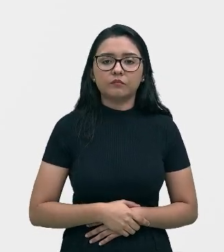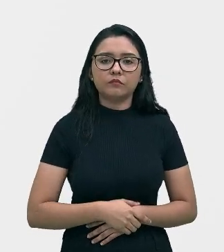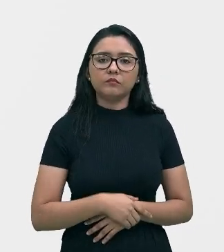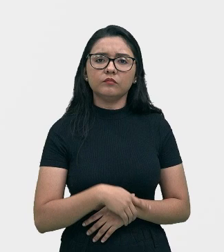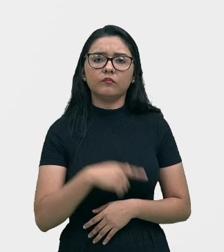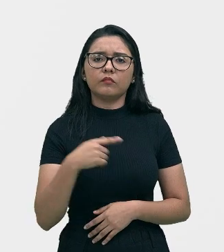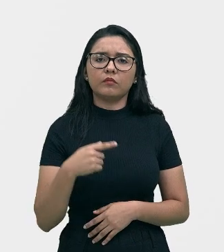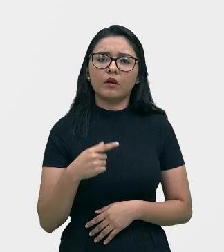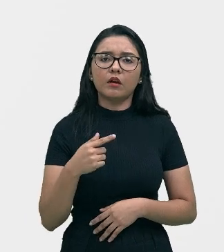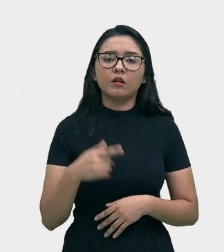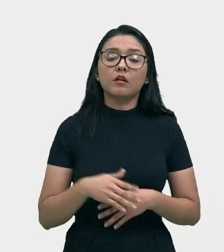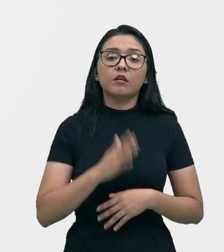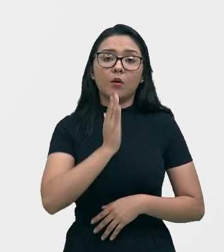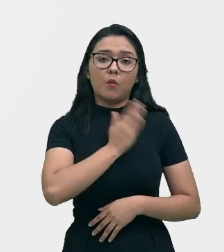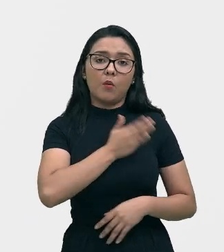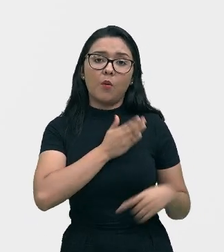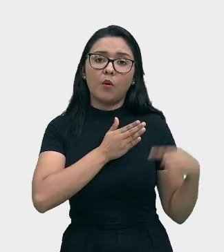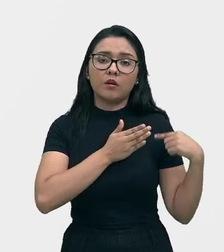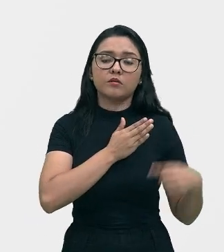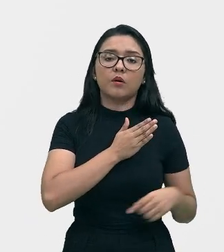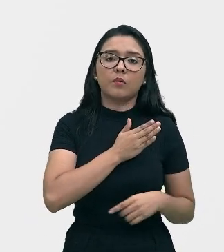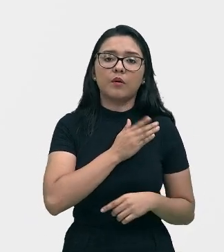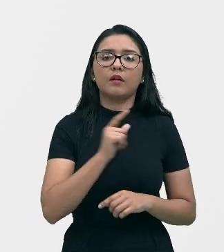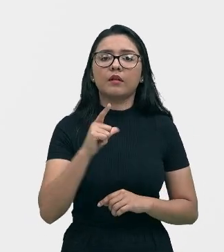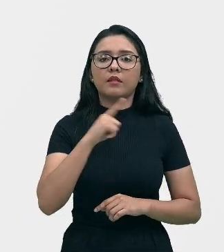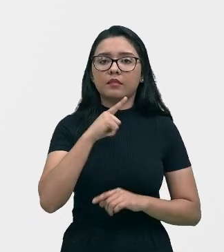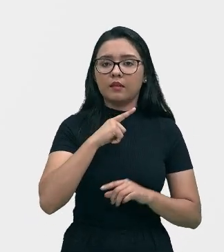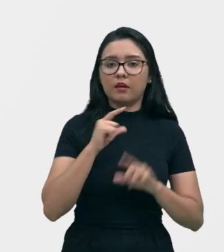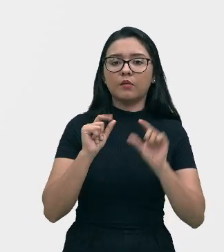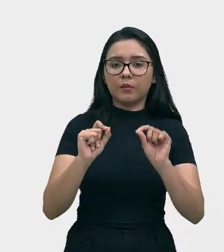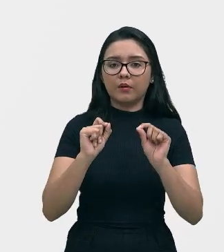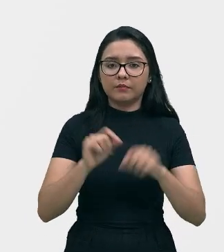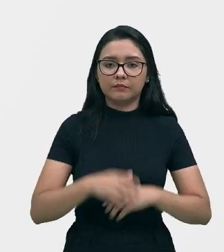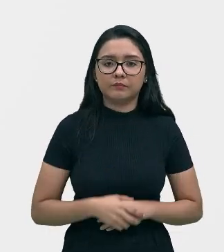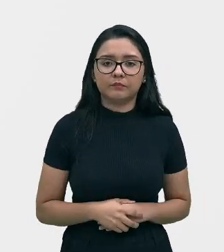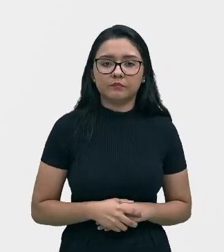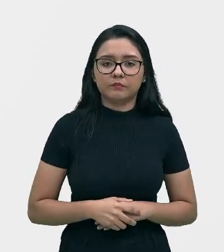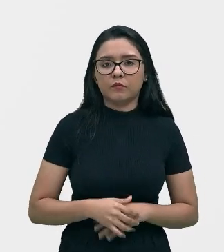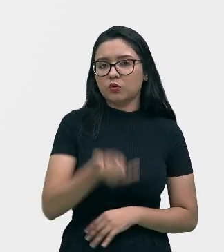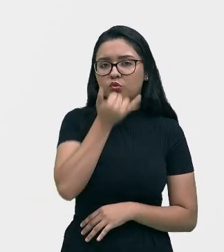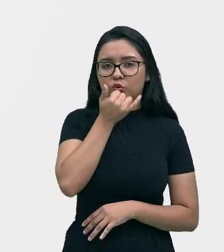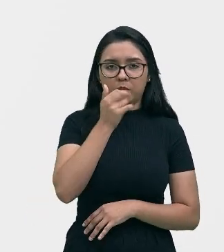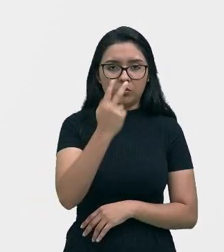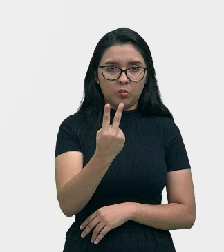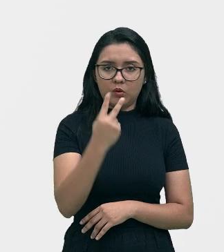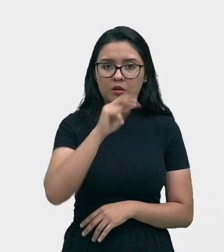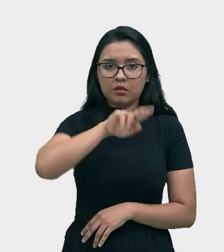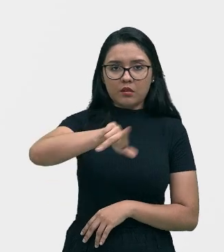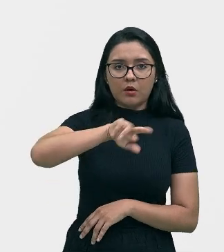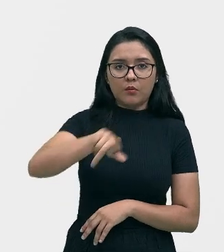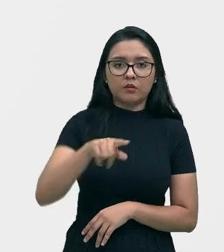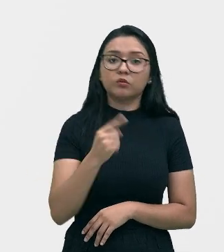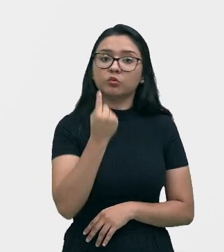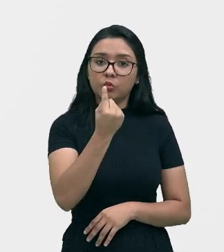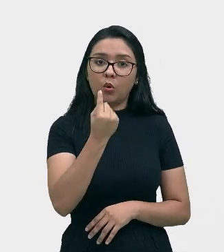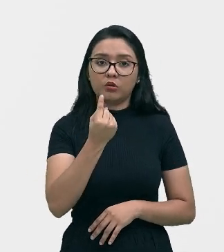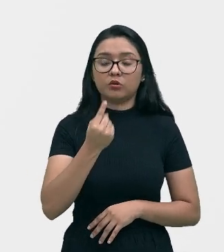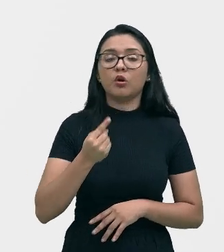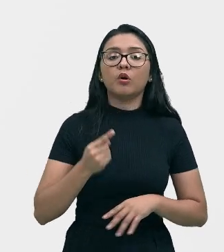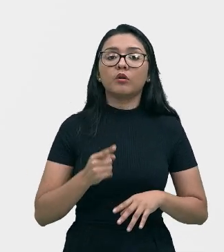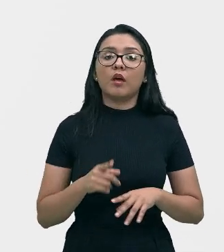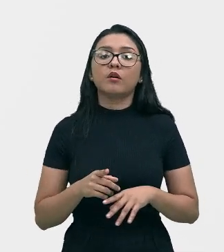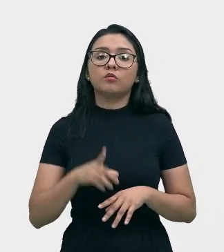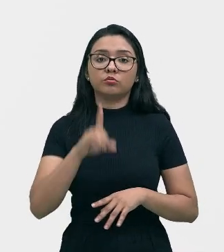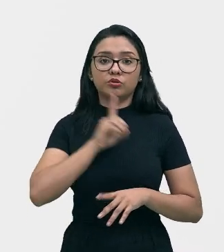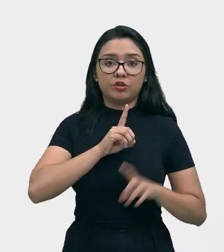ele já vai ser dividido em duas câmaras, né? Ali a gente tem... Duas não, desculpa, gente. Na verdade são dois lados, né? O direito e o esquerdo,